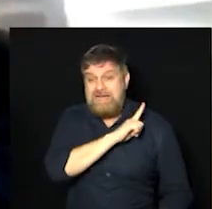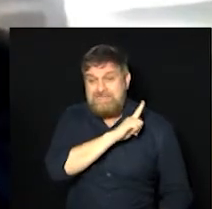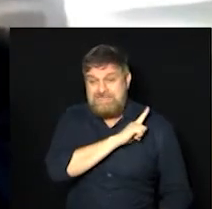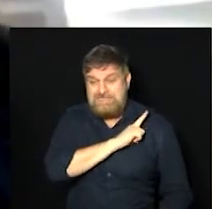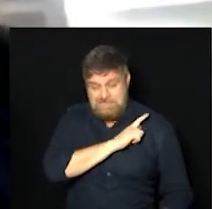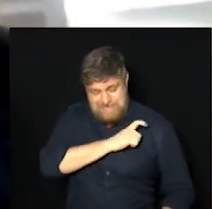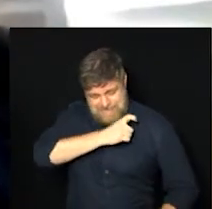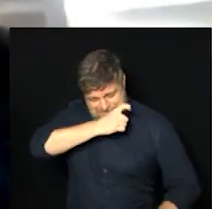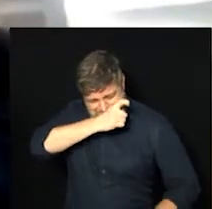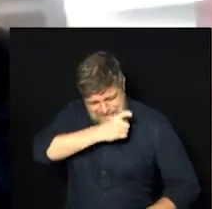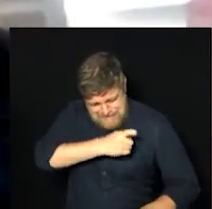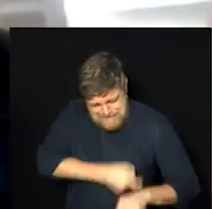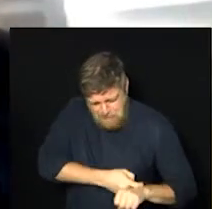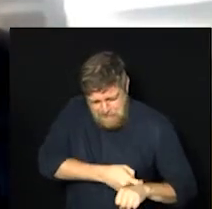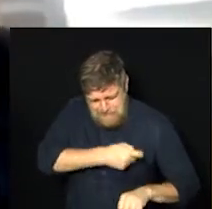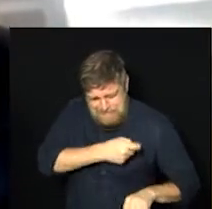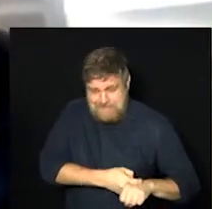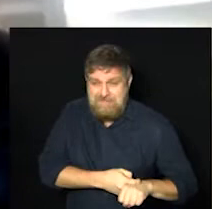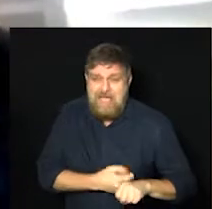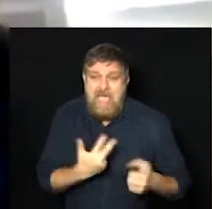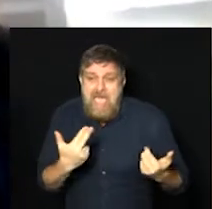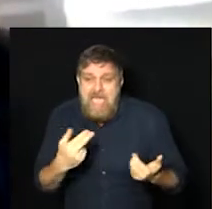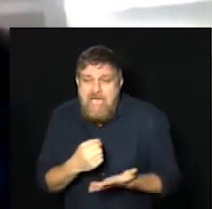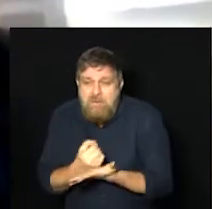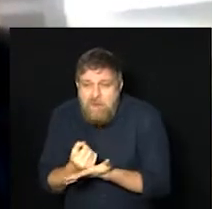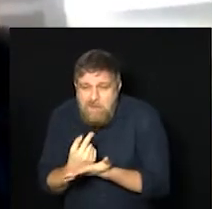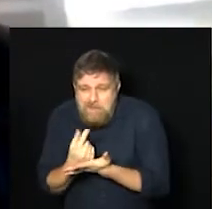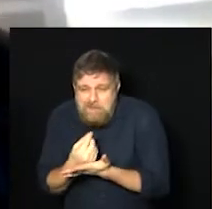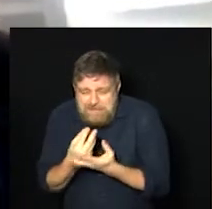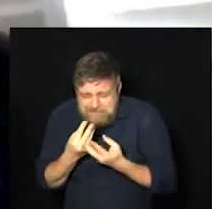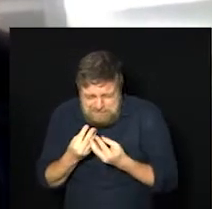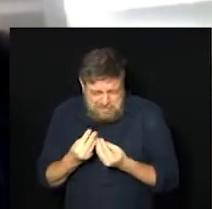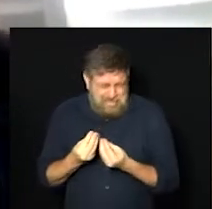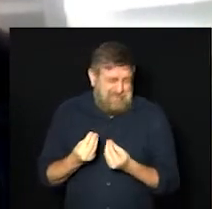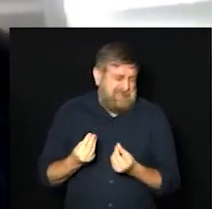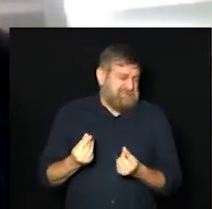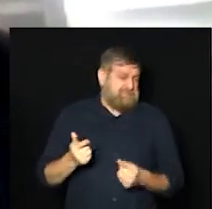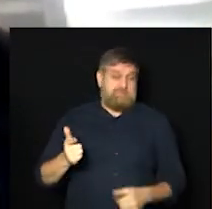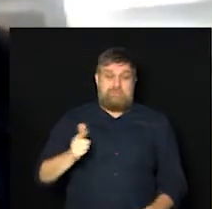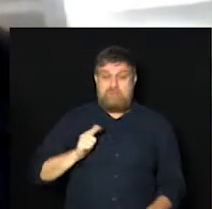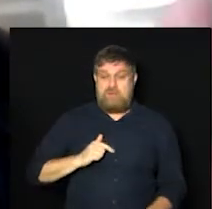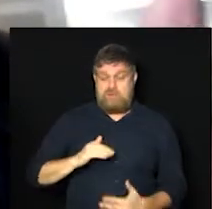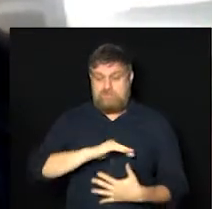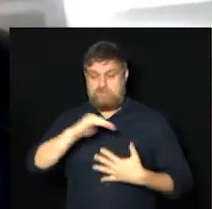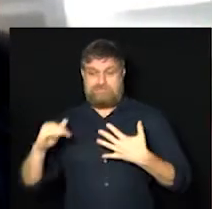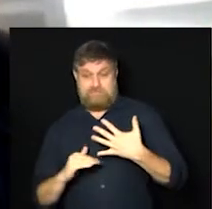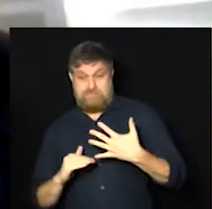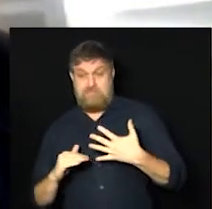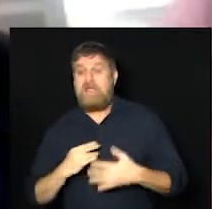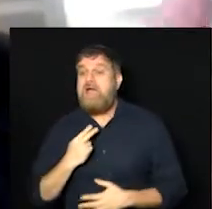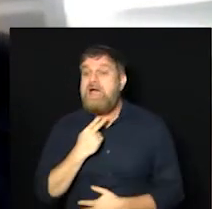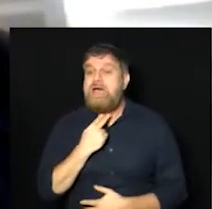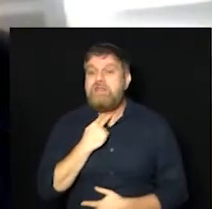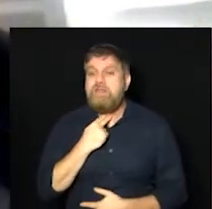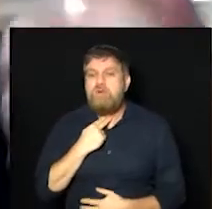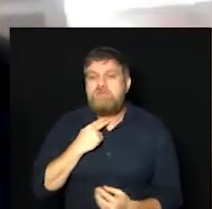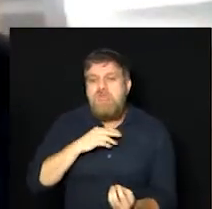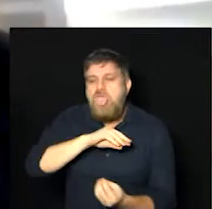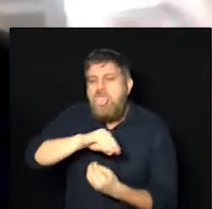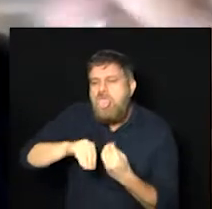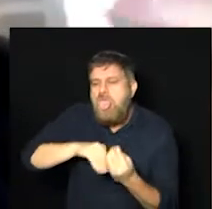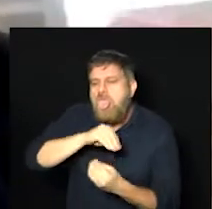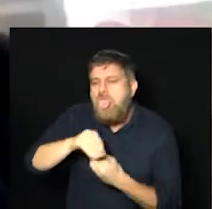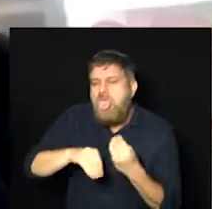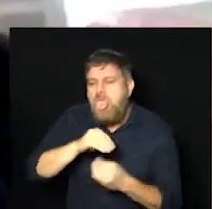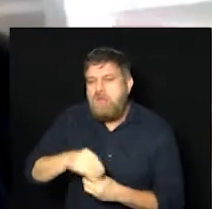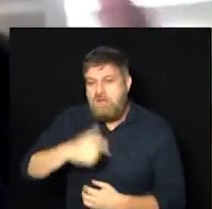dura, o remédio tem que ser amargo, você tem que cortar, às vezes você tem que ficar em último lugar, mas você não pode ficar enrolando os outros. Eu, no